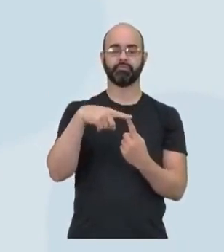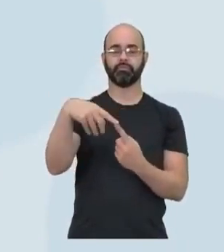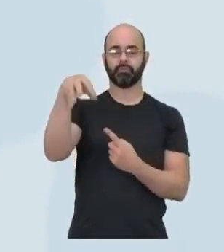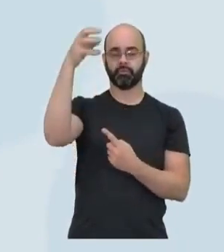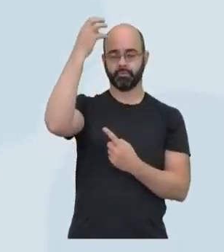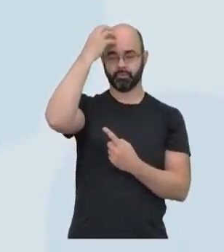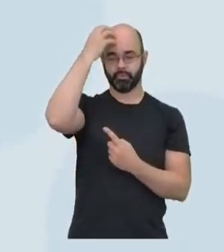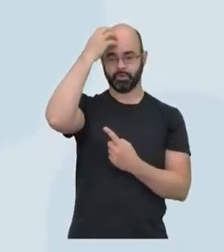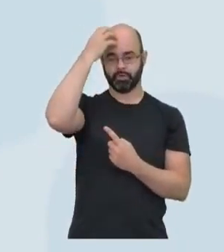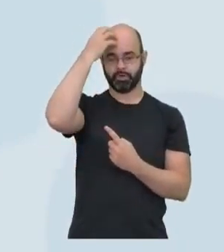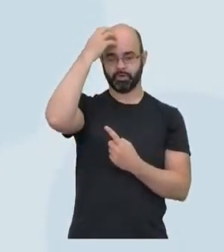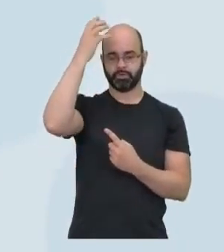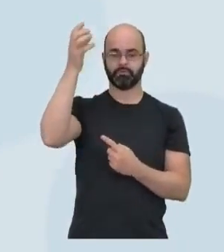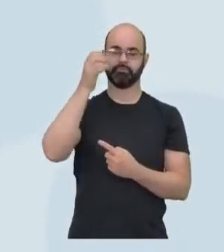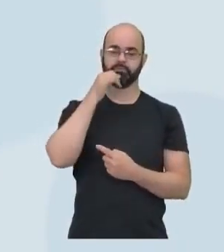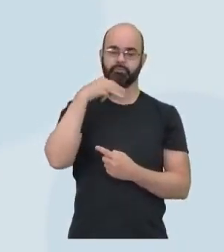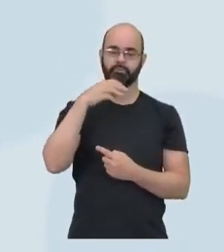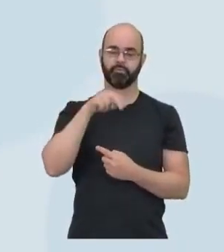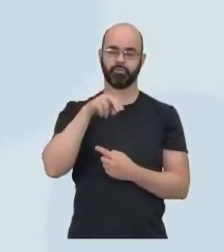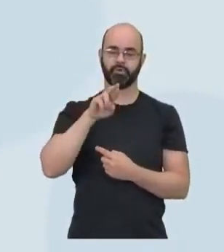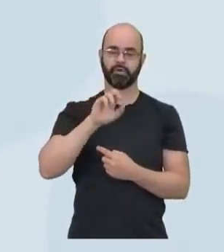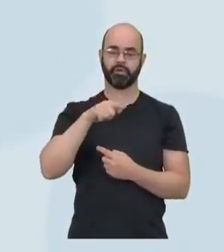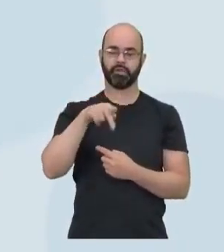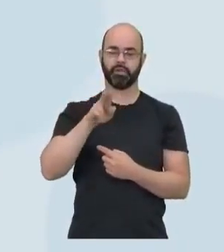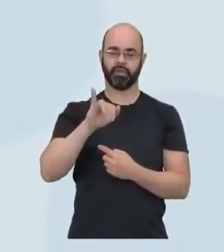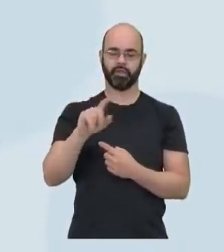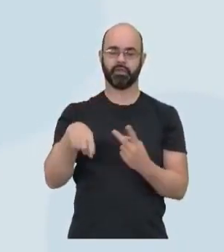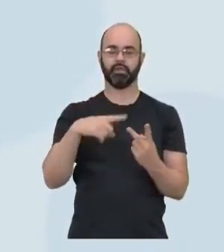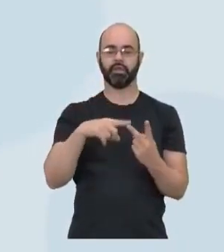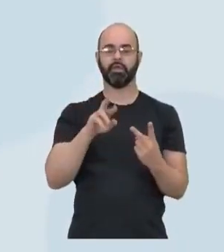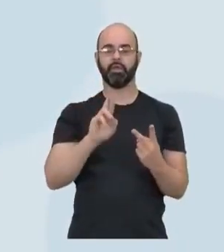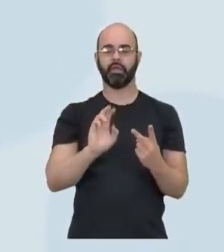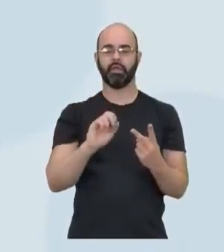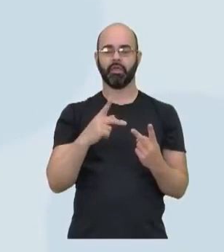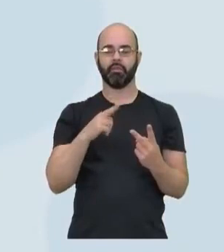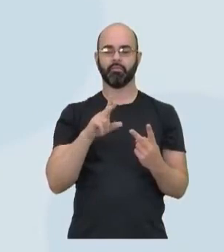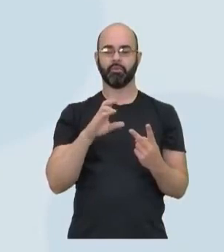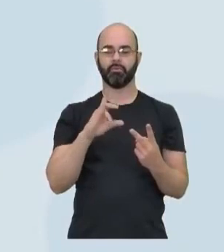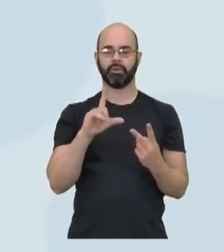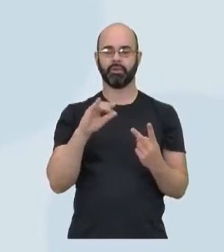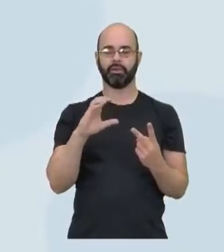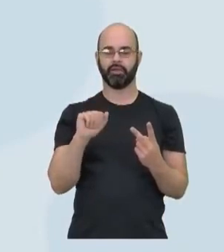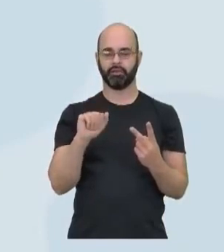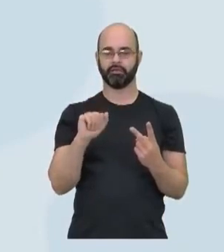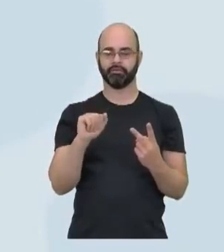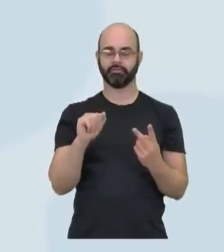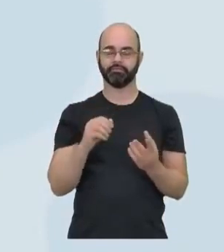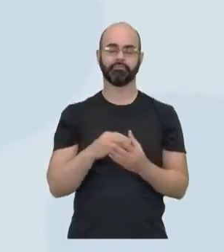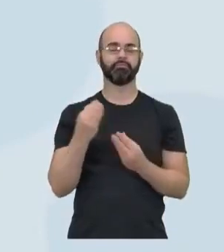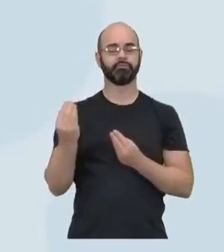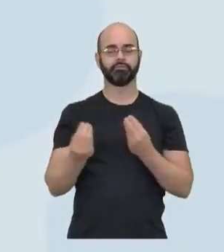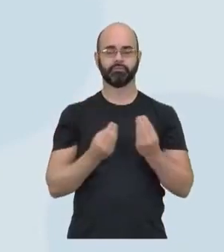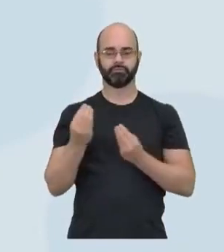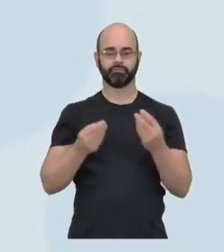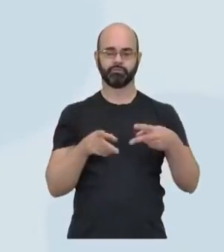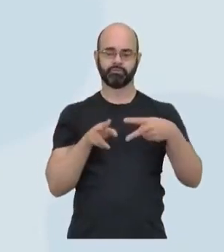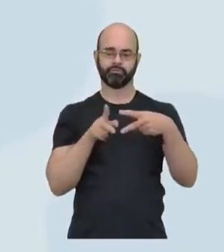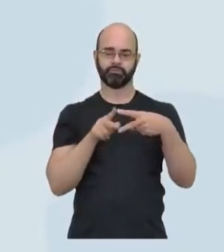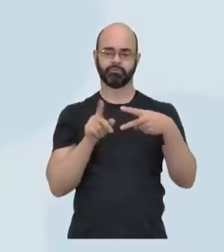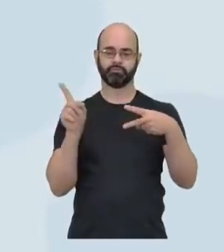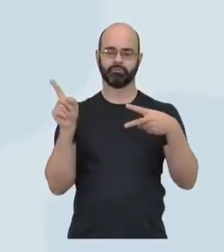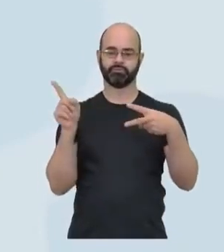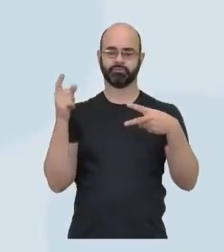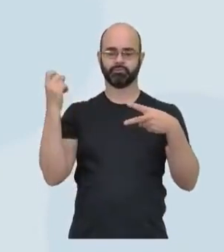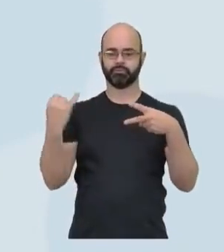república, né? Que são jeitos de controlar e de organizar esse Estado político. Então, vamos falar a diferença de monarquia